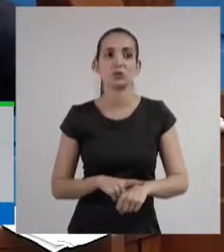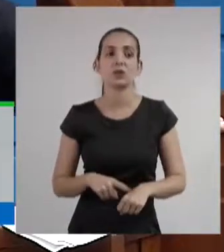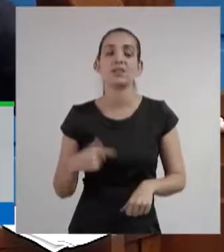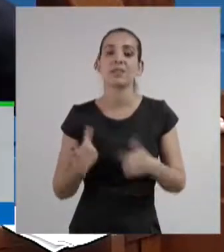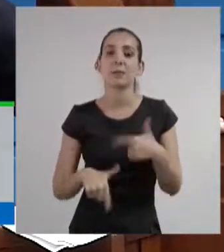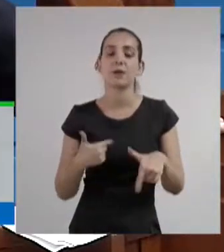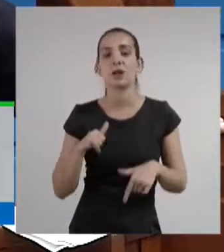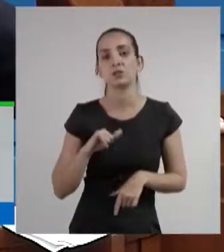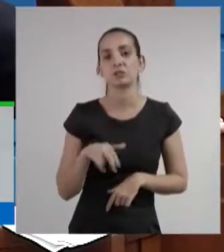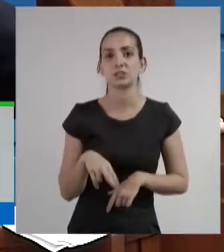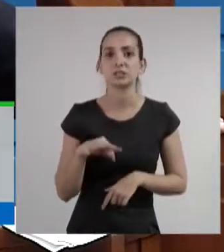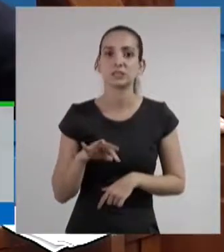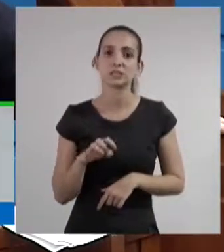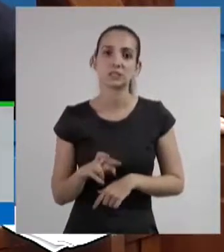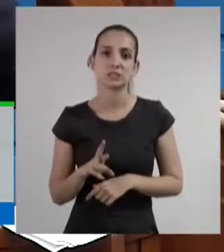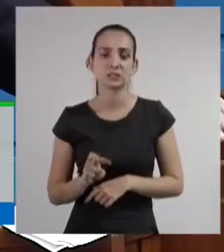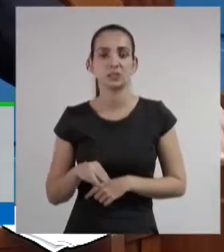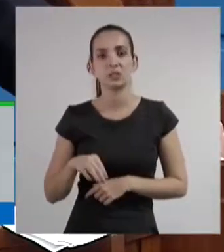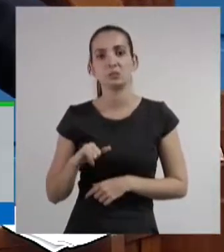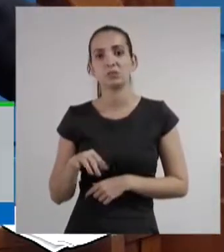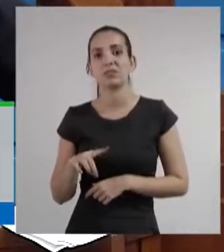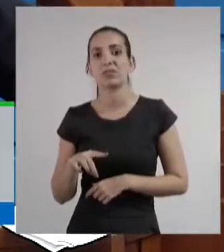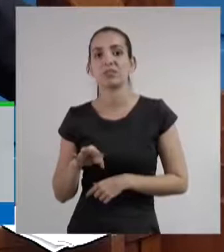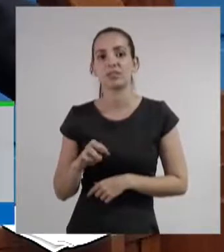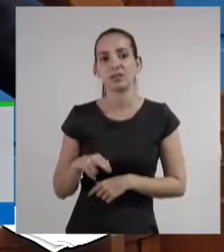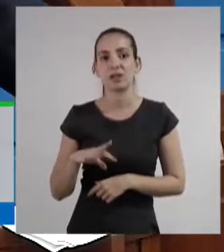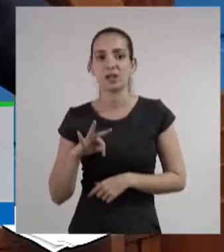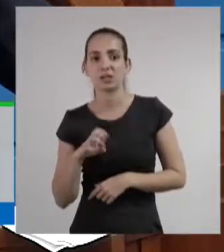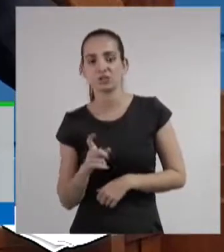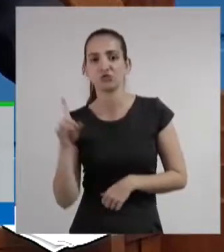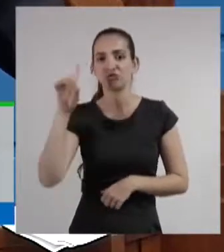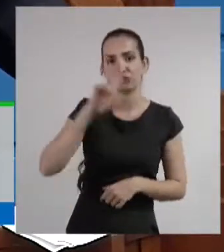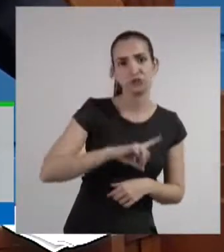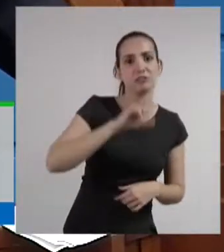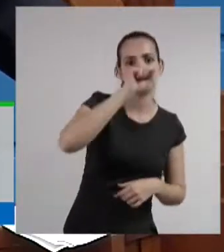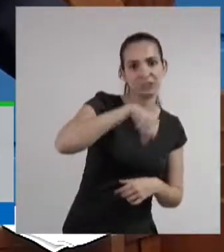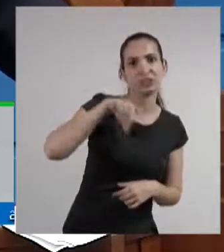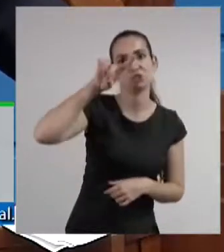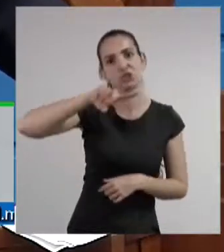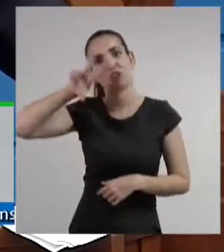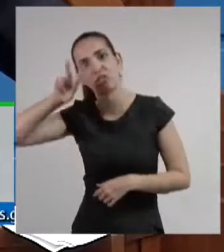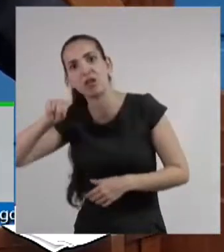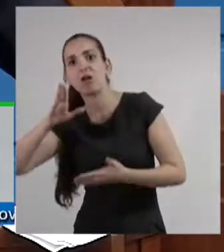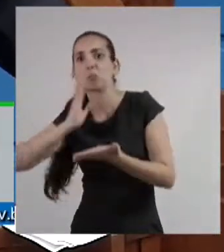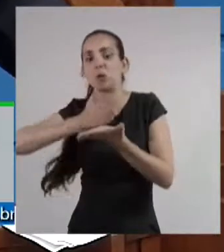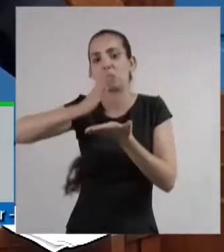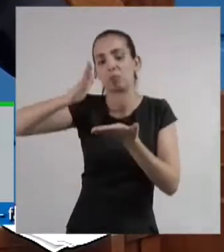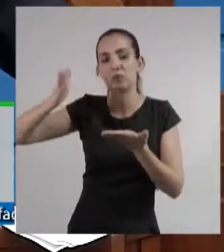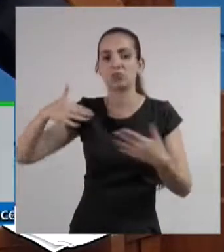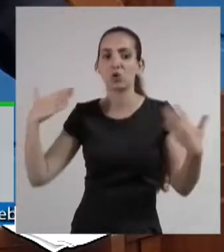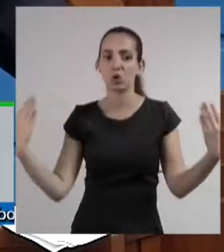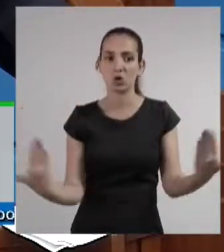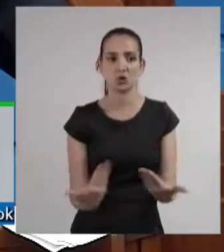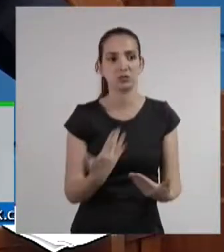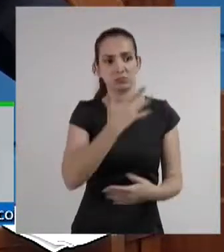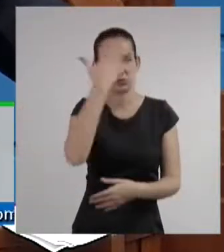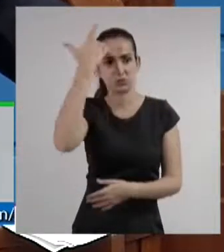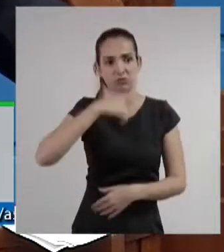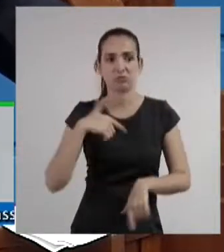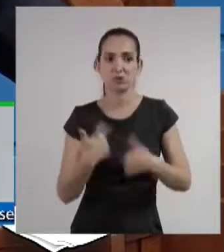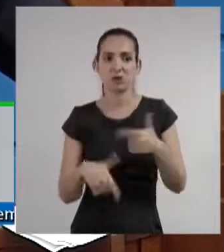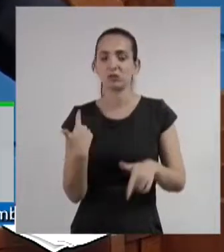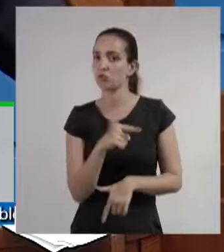intermitente. Hoje um trabalhador não tem nem o direito de reclamar seus direitos na Justiça do Trabalho, porque a